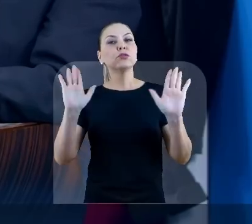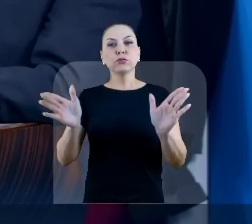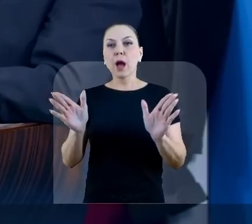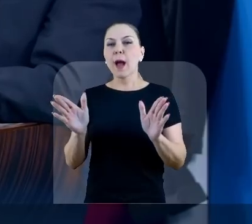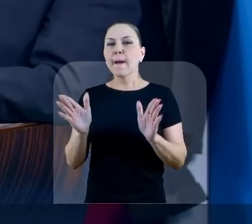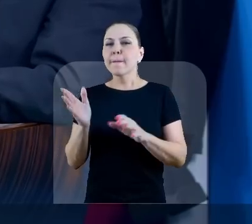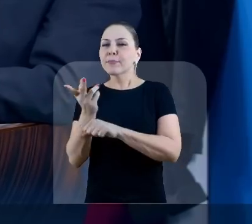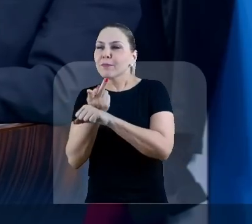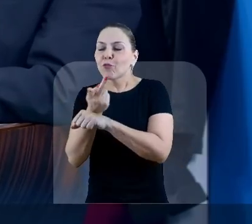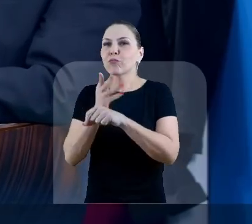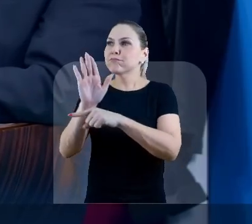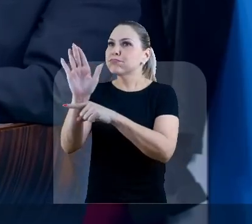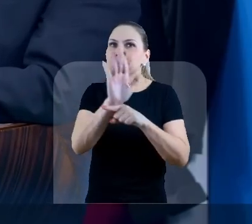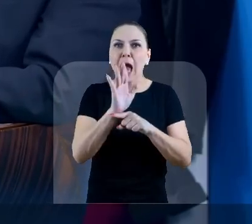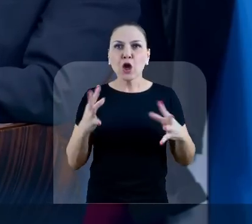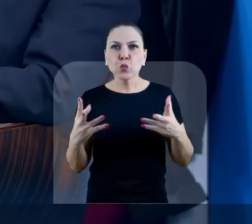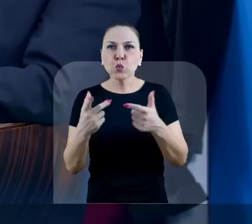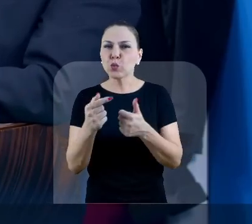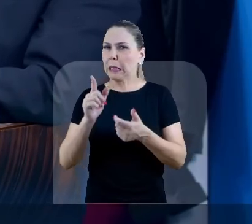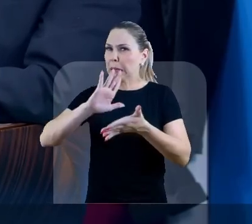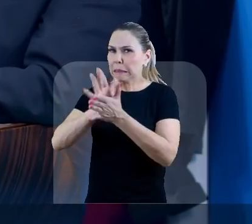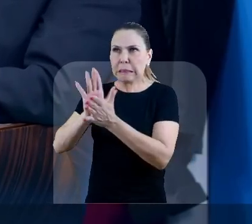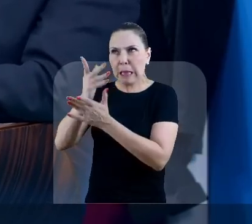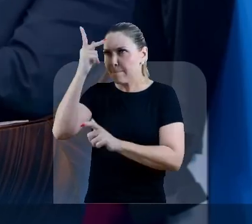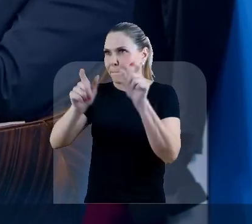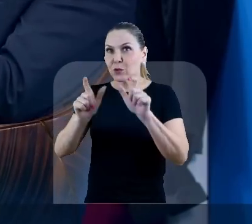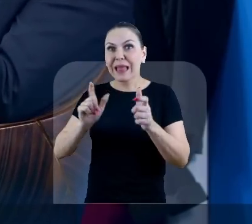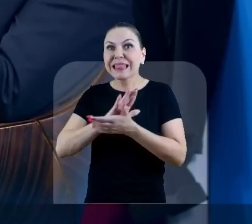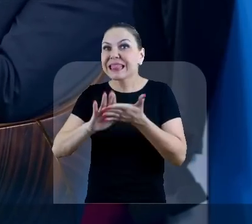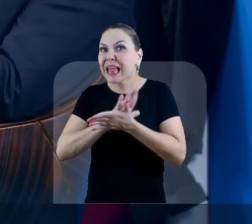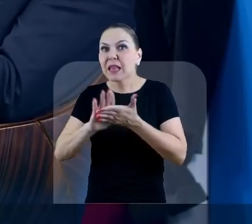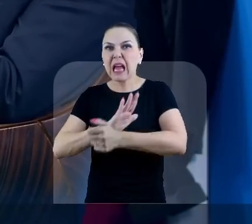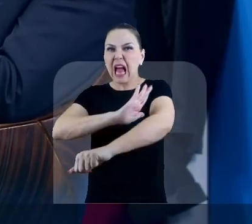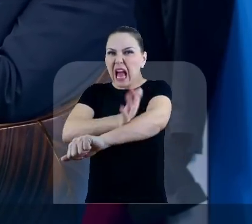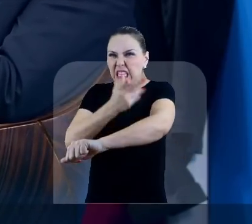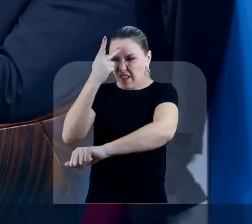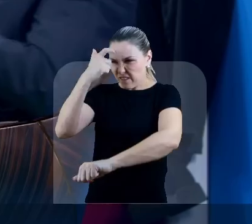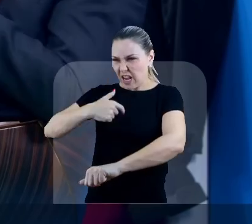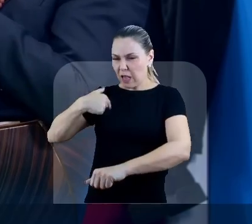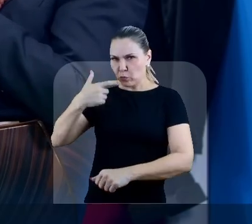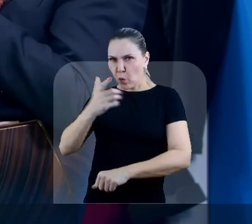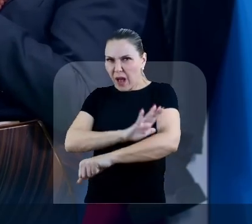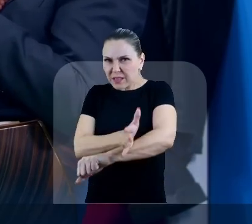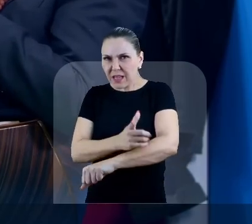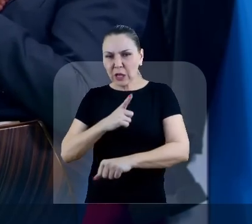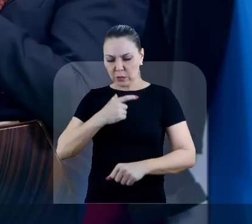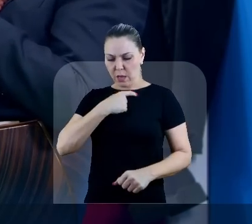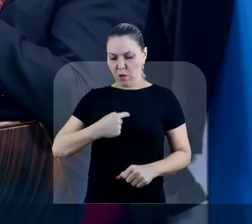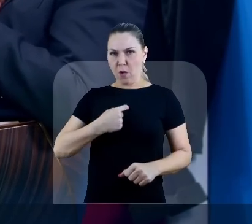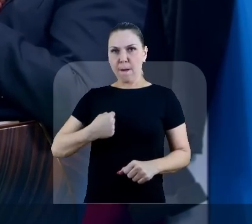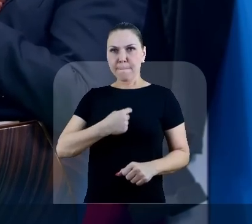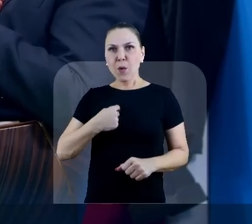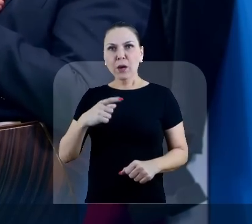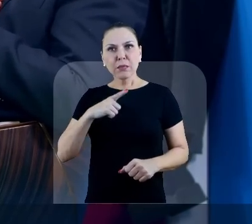Procuramos atender a todos, não discriminei ninguém. Quando me chamam de racista, eu tenho uma medalha do Exército chamada Pacificador